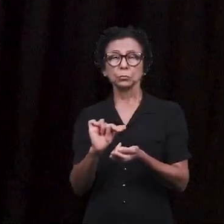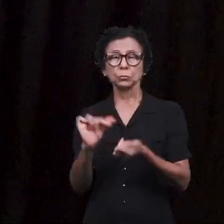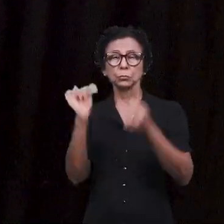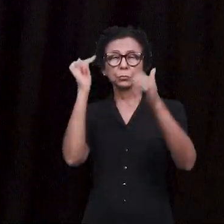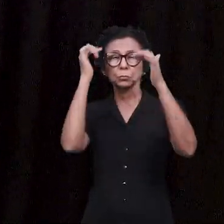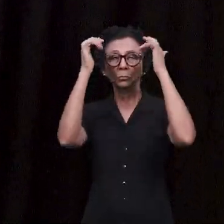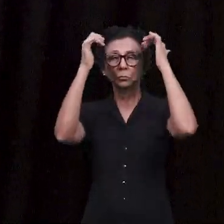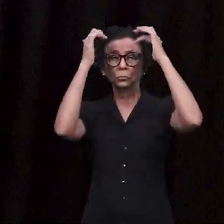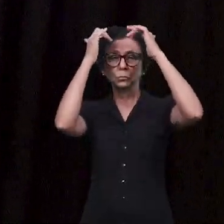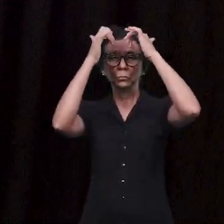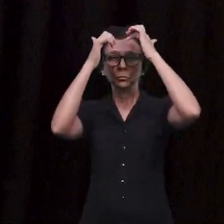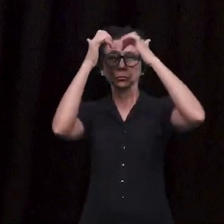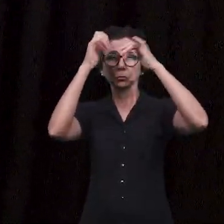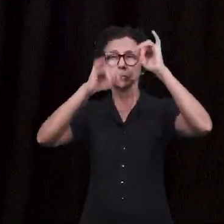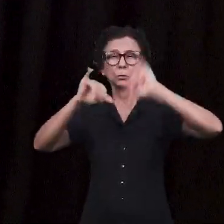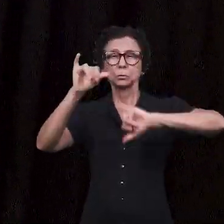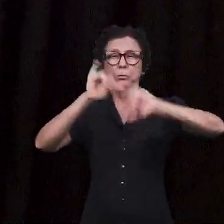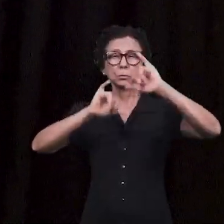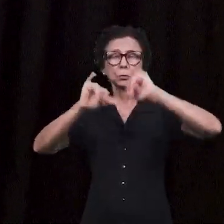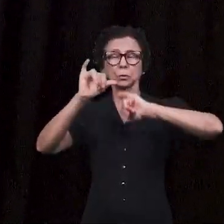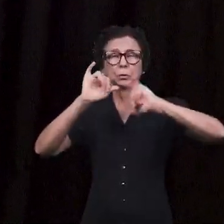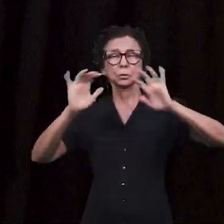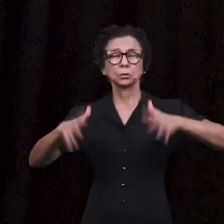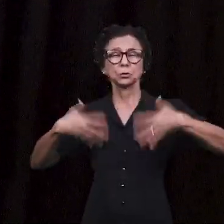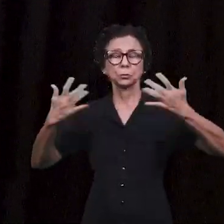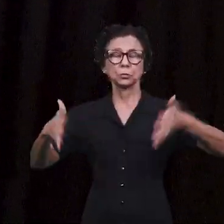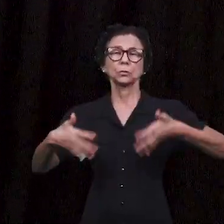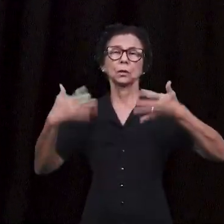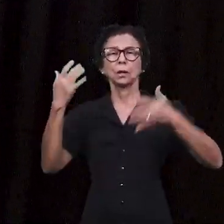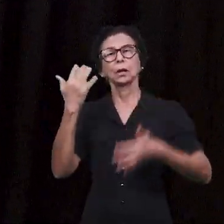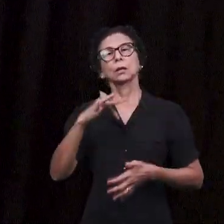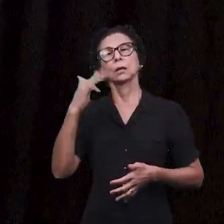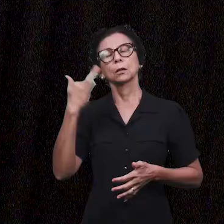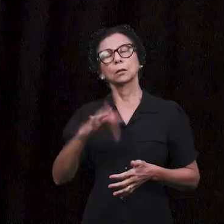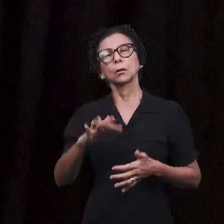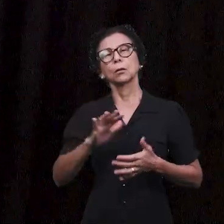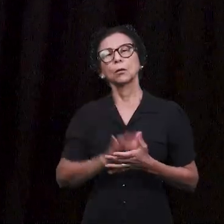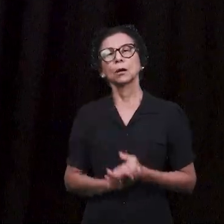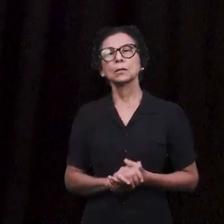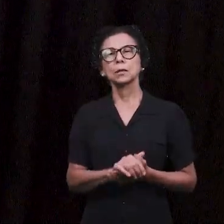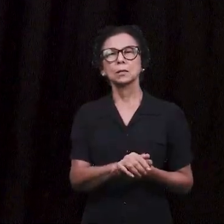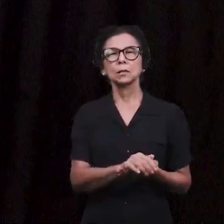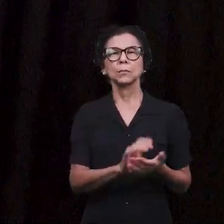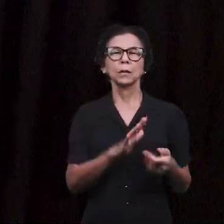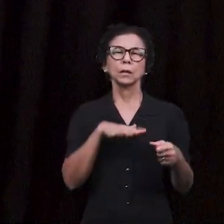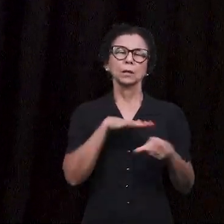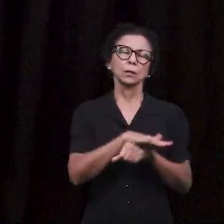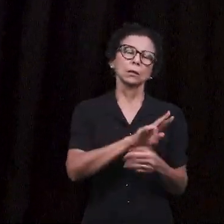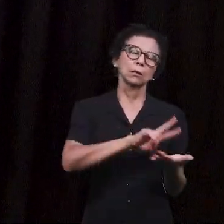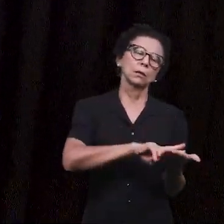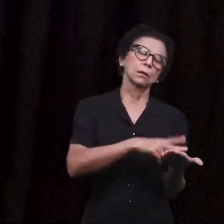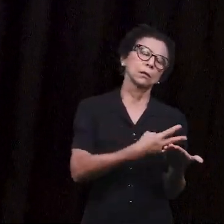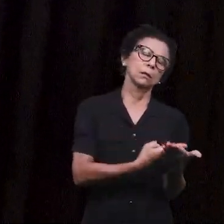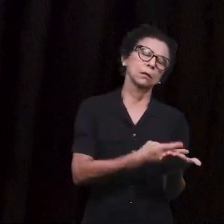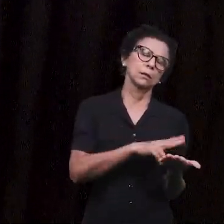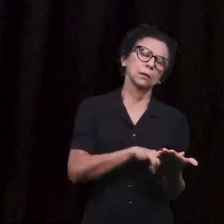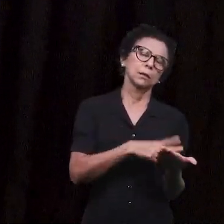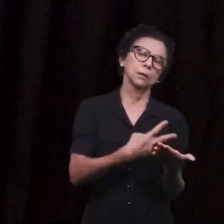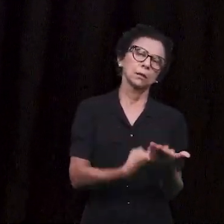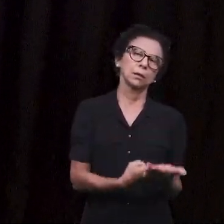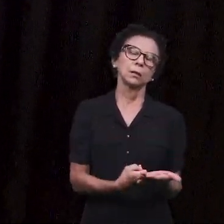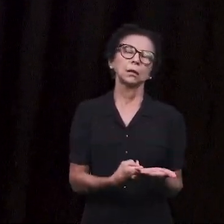ser um estímulo ao desenvolvimento da crise de enxaqueca, a noite mal dormida, o estresse